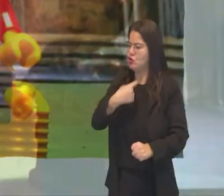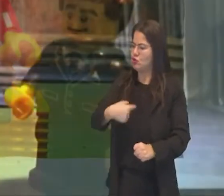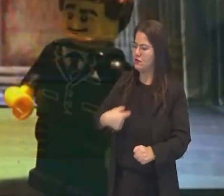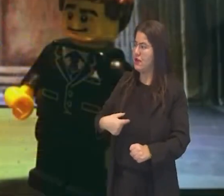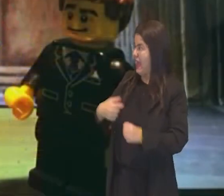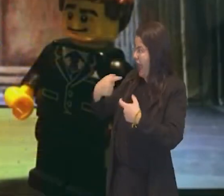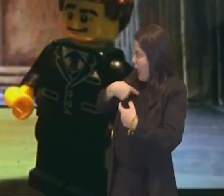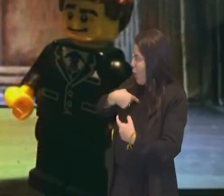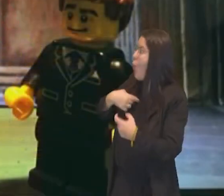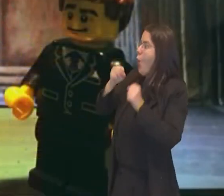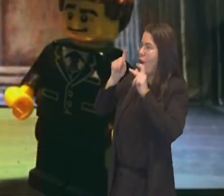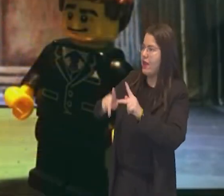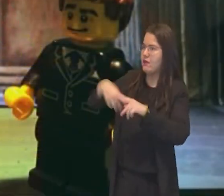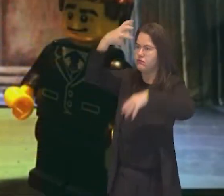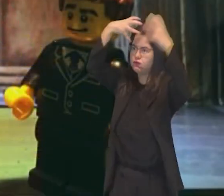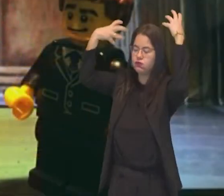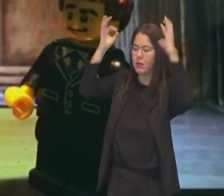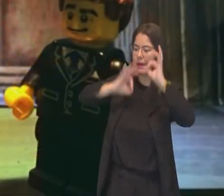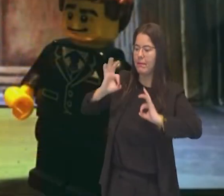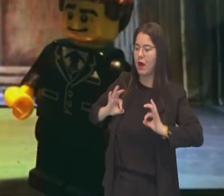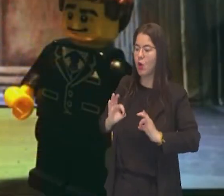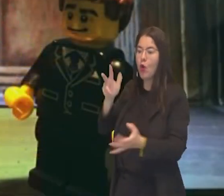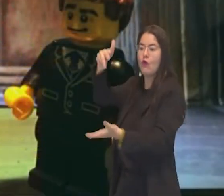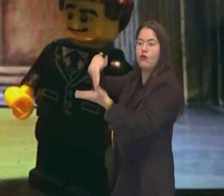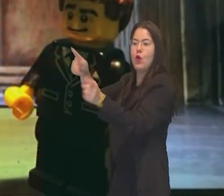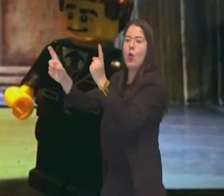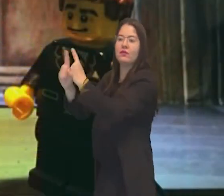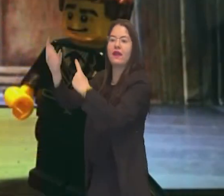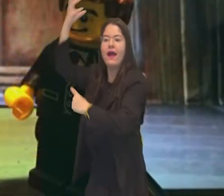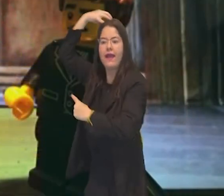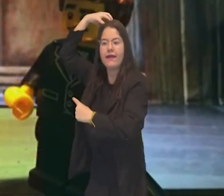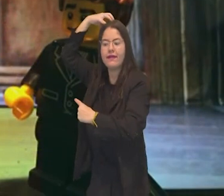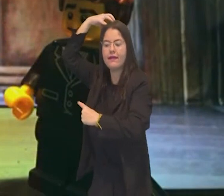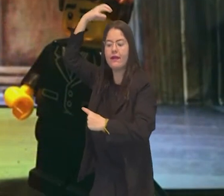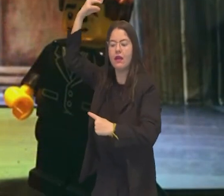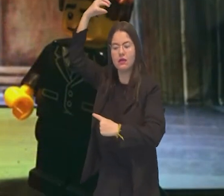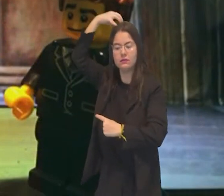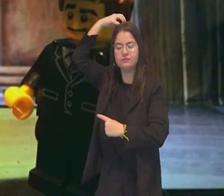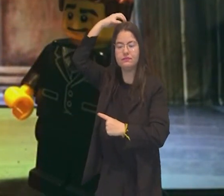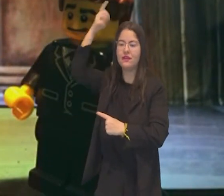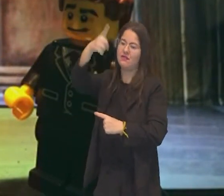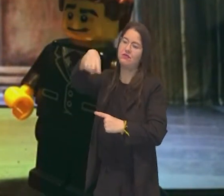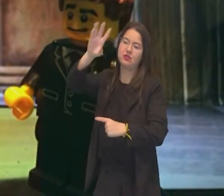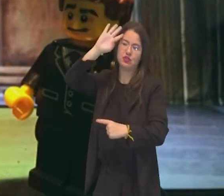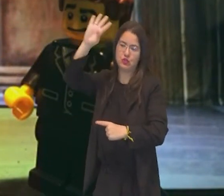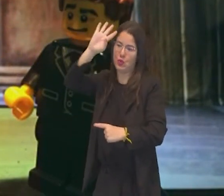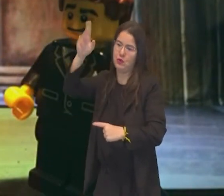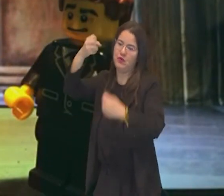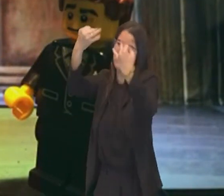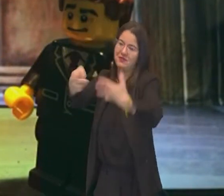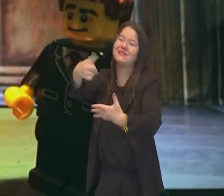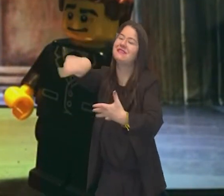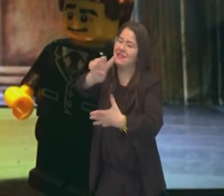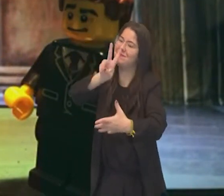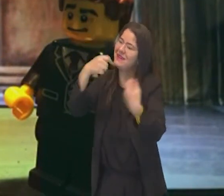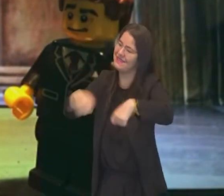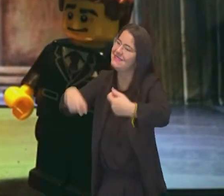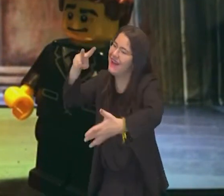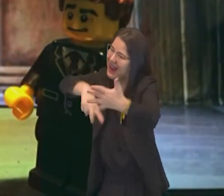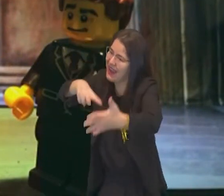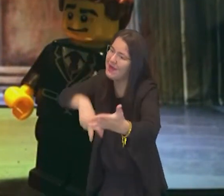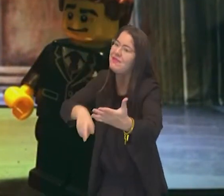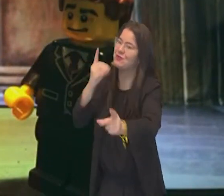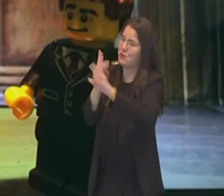lá falar com o rei e disse: pode me contar os sonhos, que eu não vou contar agora, que vocês vão ler em casa, né? Aí